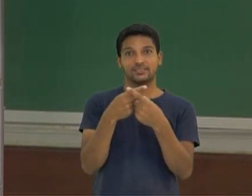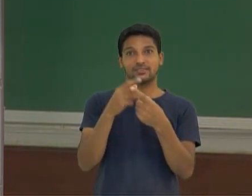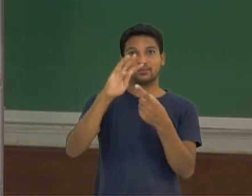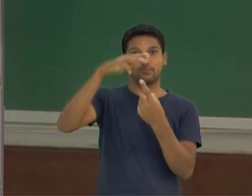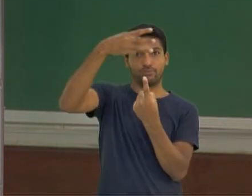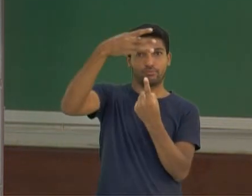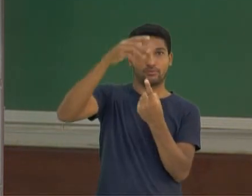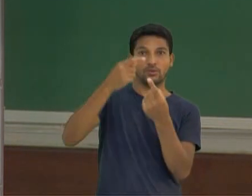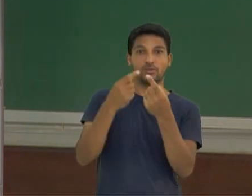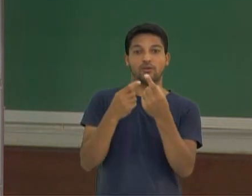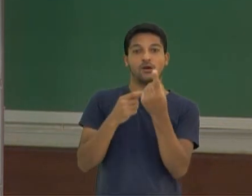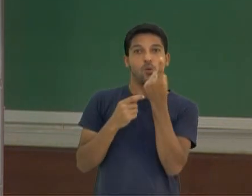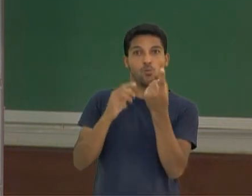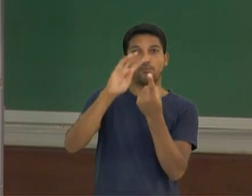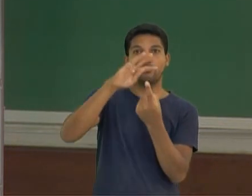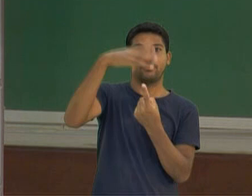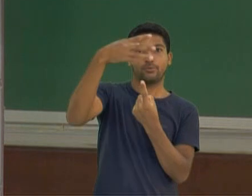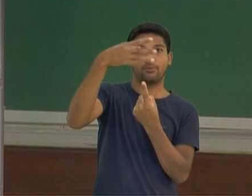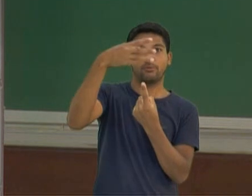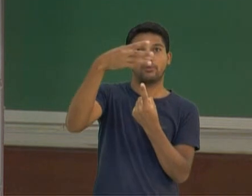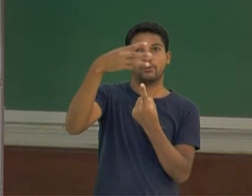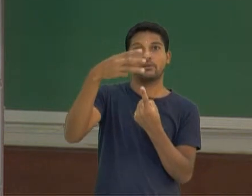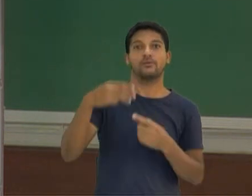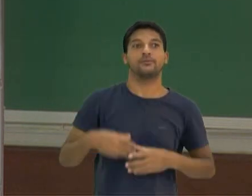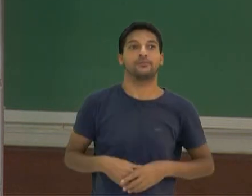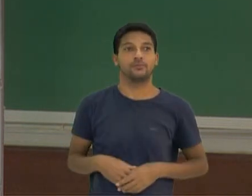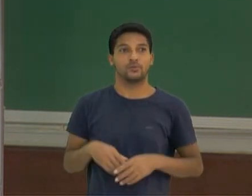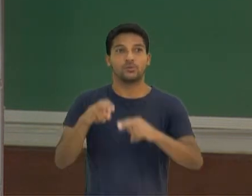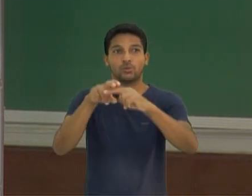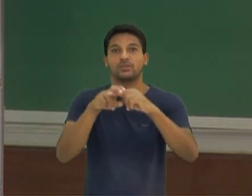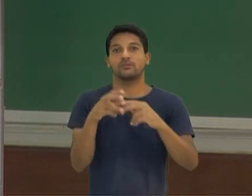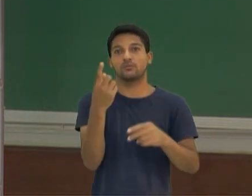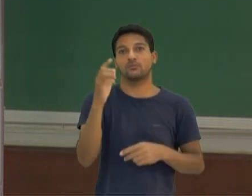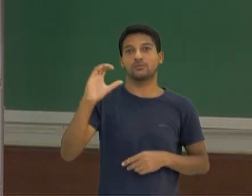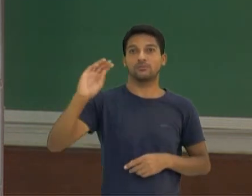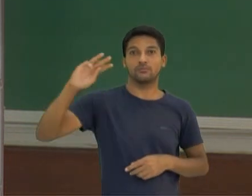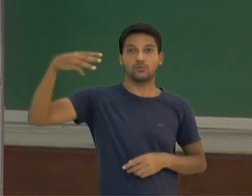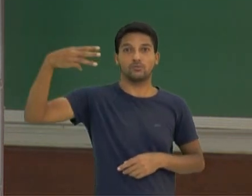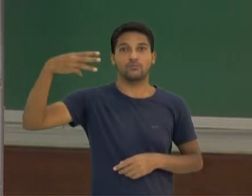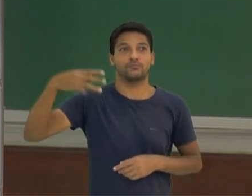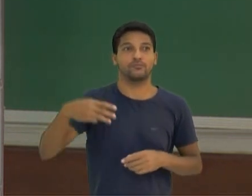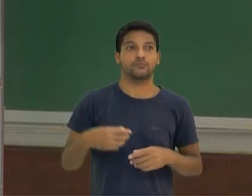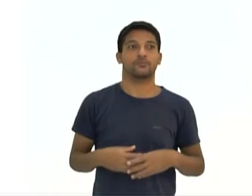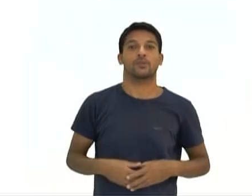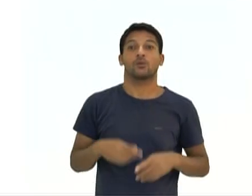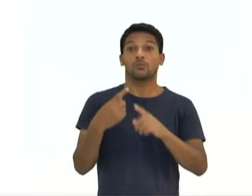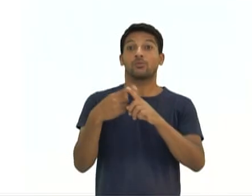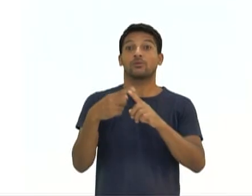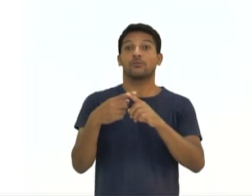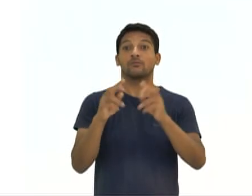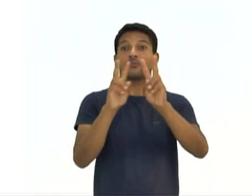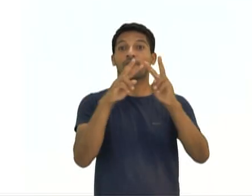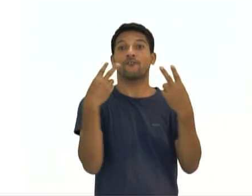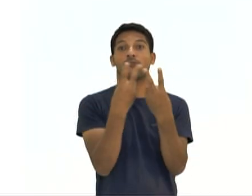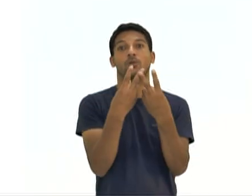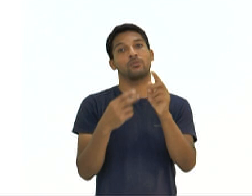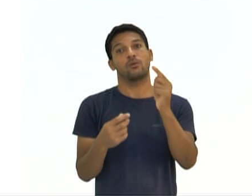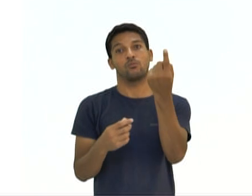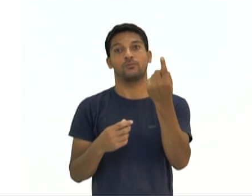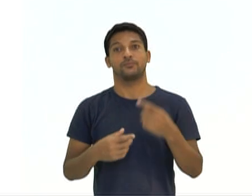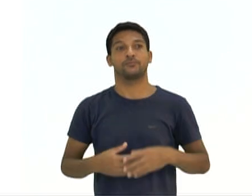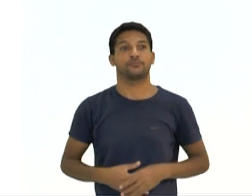Então, é fácil, porque o volume é 1, beleza? Ou seja, ó, para a gente calcular lá o volume